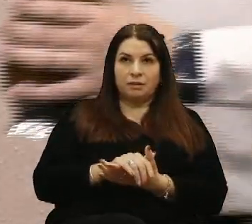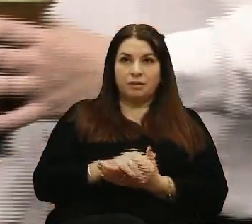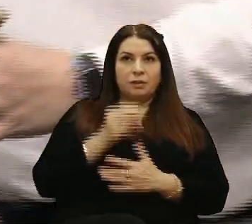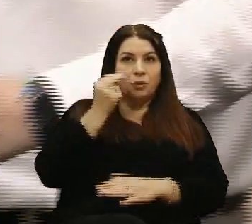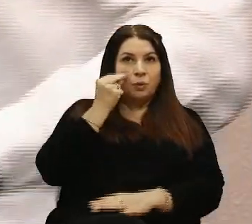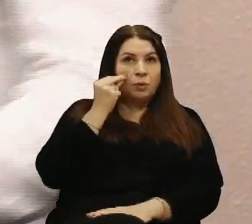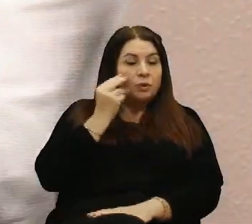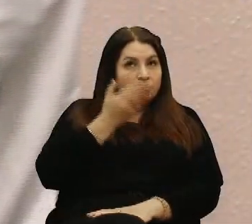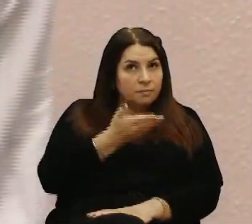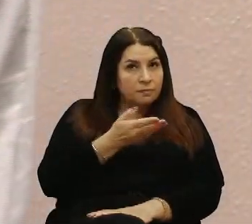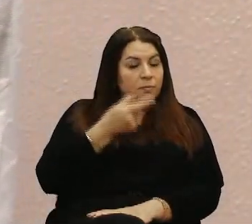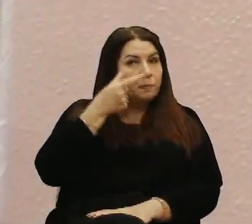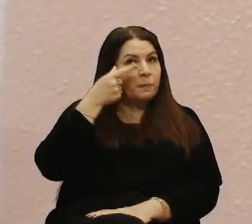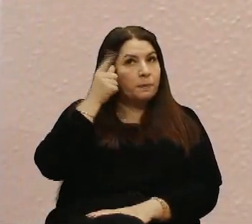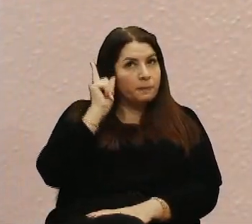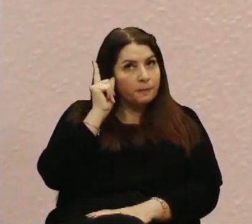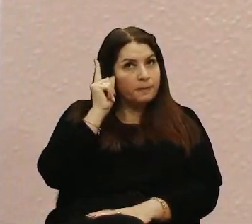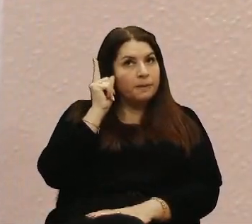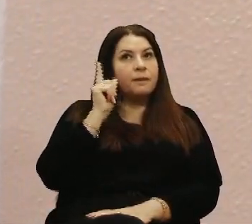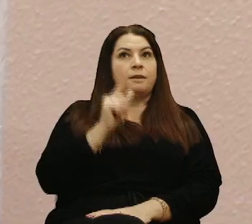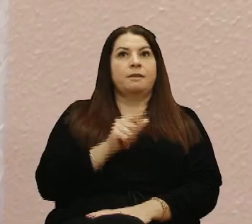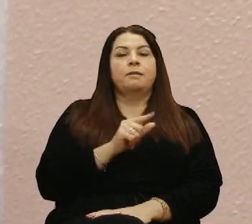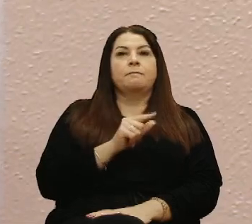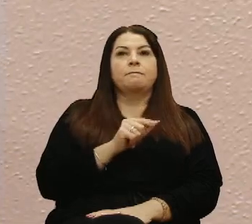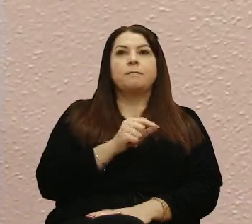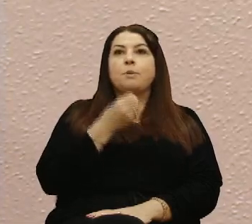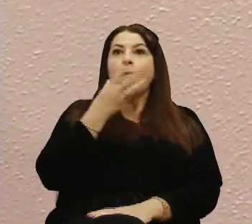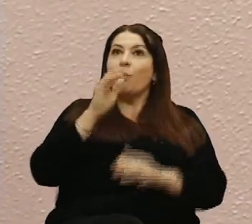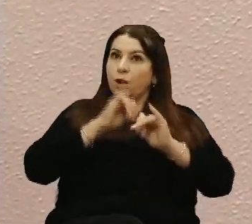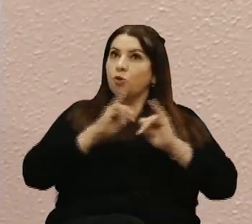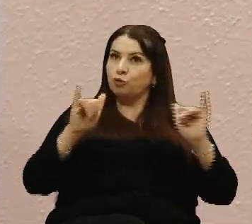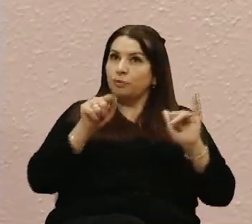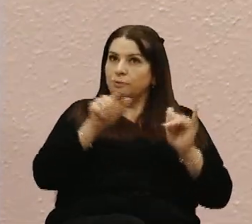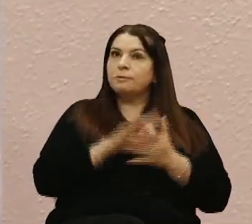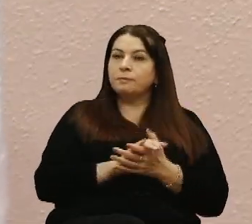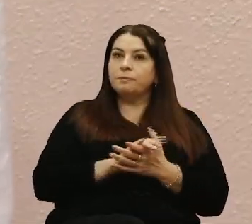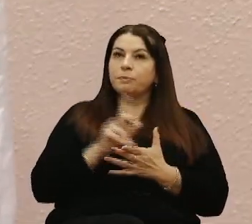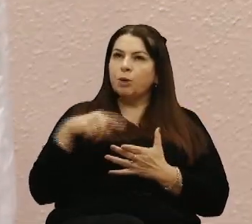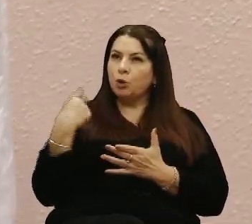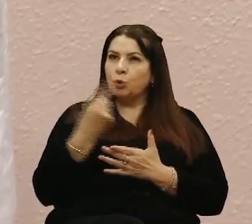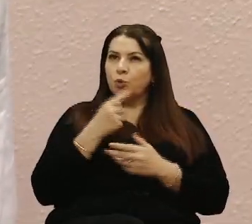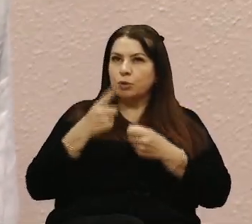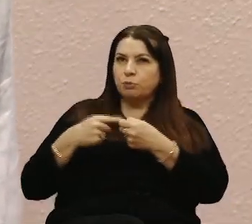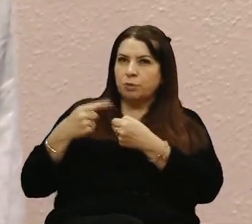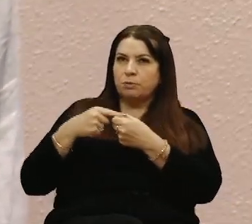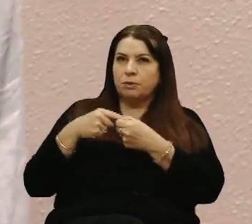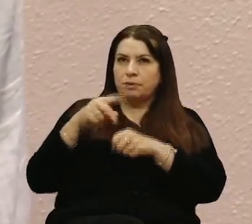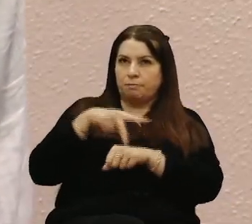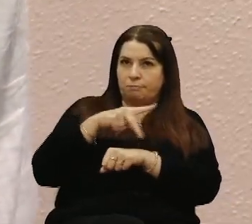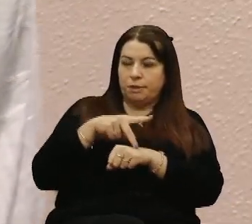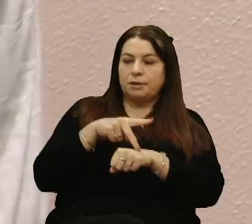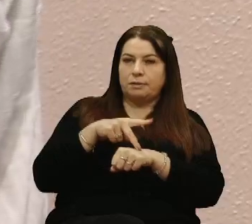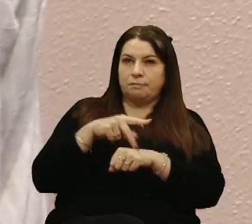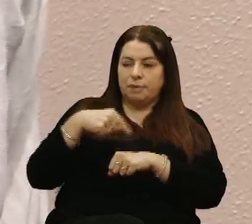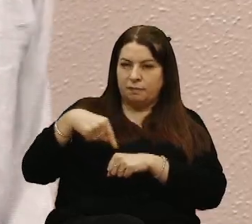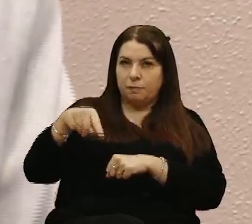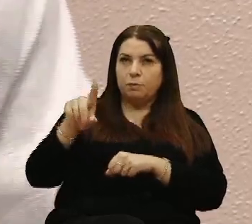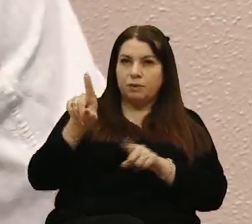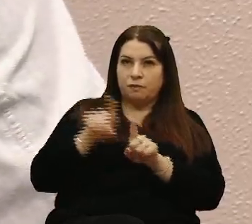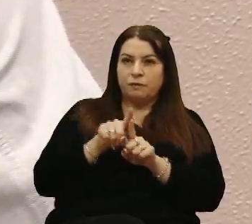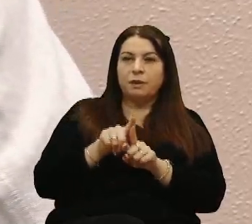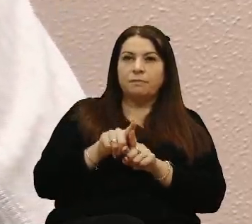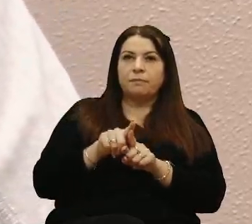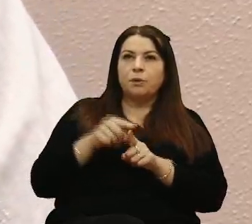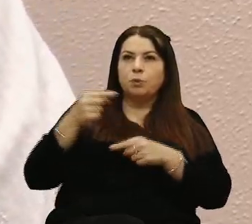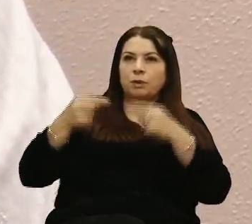Libardi. E ontem, queria falar de uma boa notícia para todos os municípios do nosso país. Logo nós vamos ver